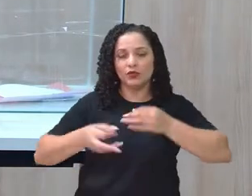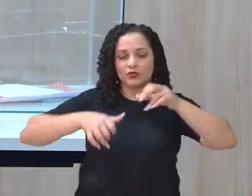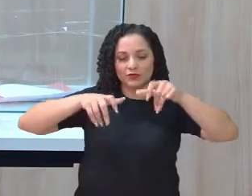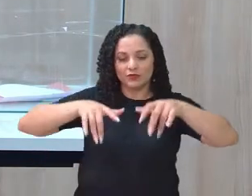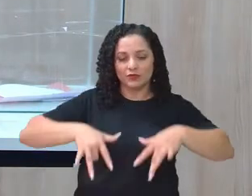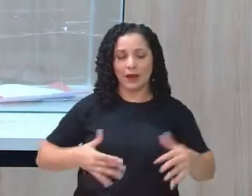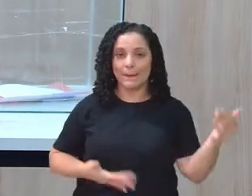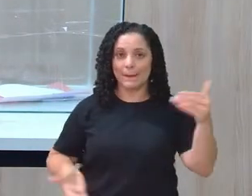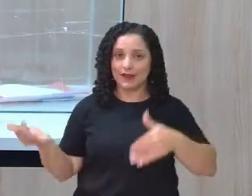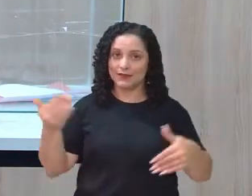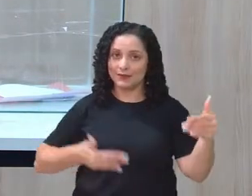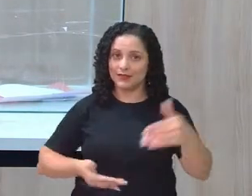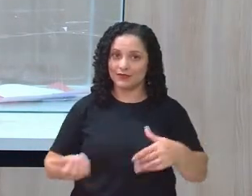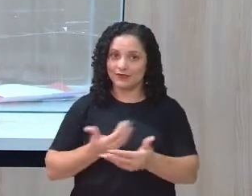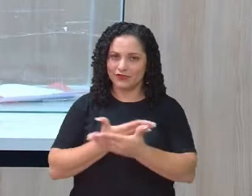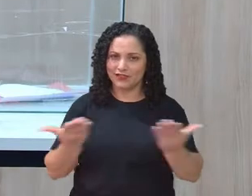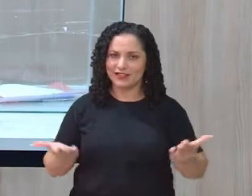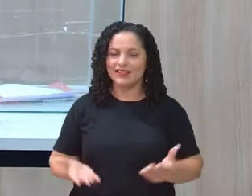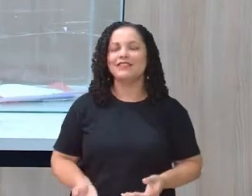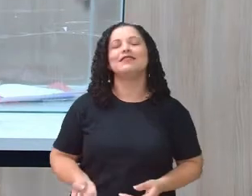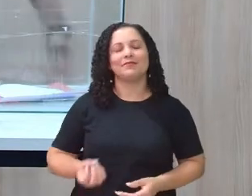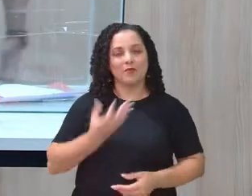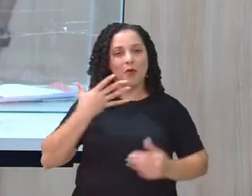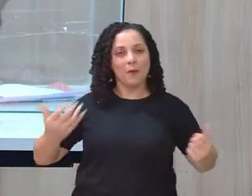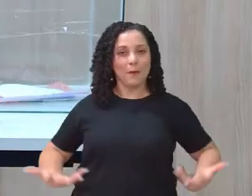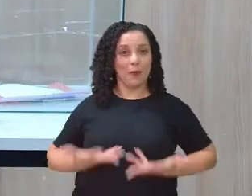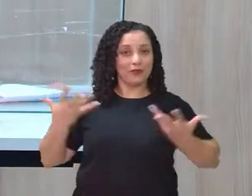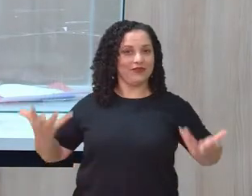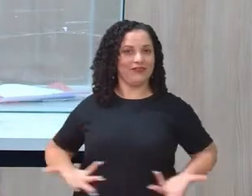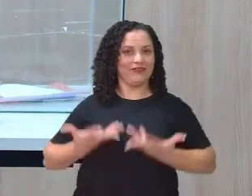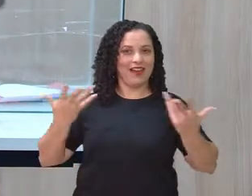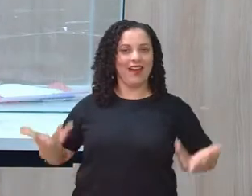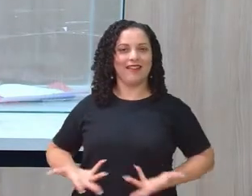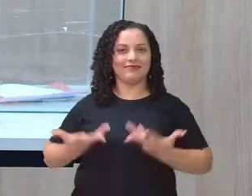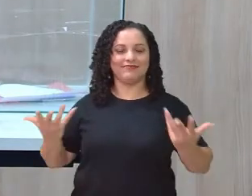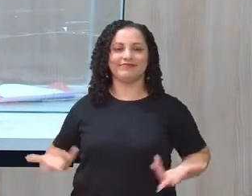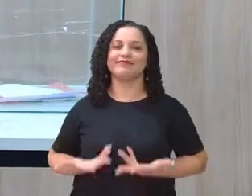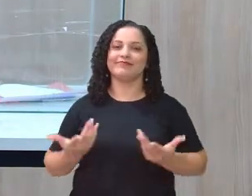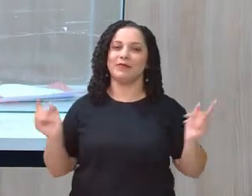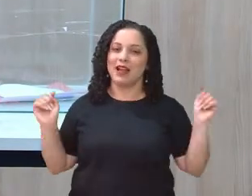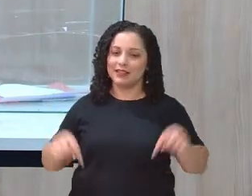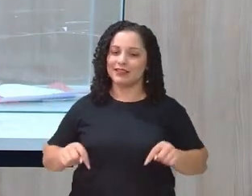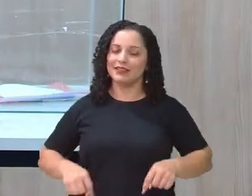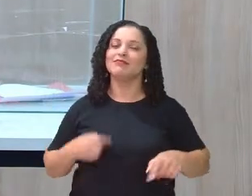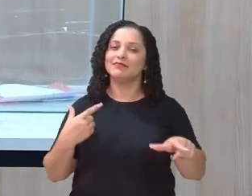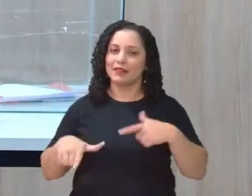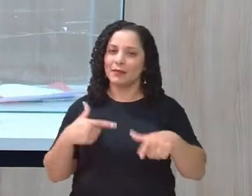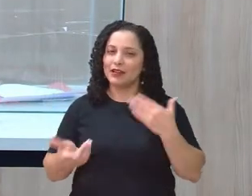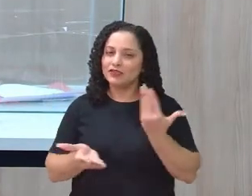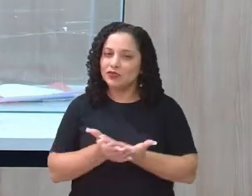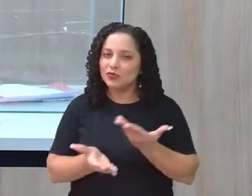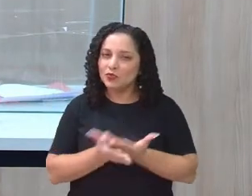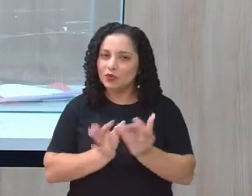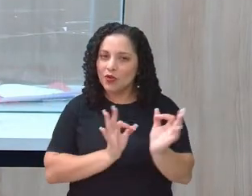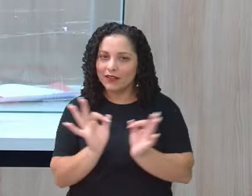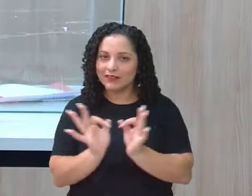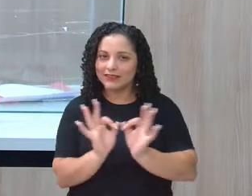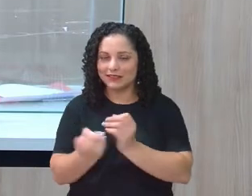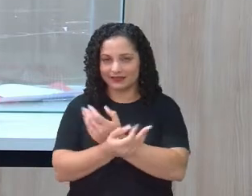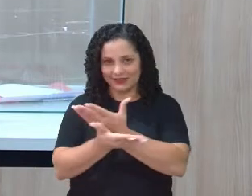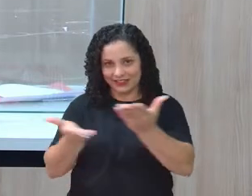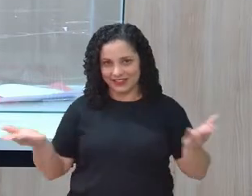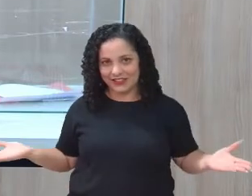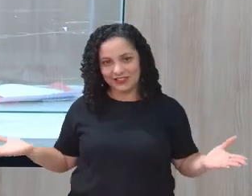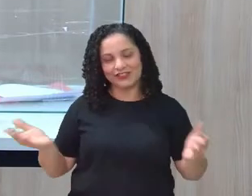bastante importante e nos deixa muito mais empolgado, né? É um combustível para a gente continuar preparando aulas massas aqui